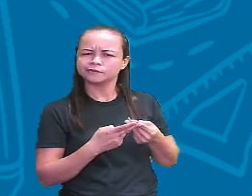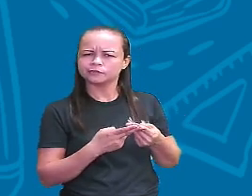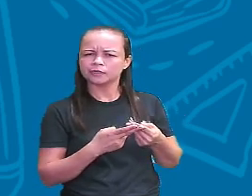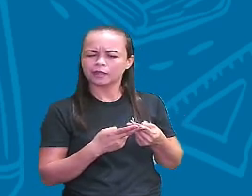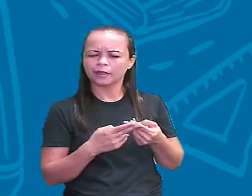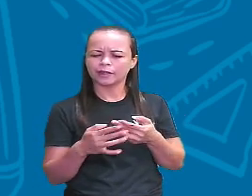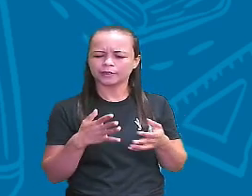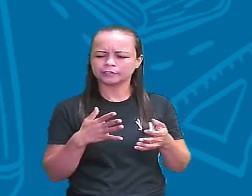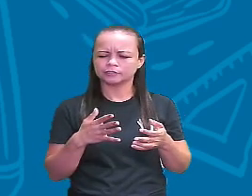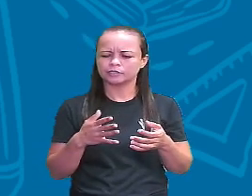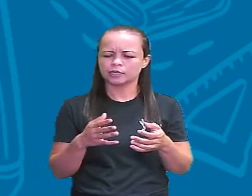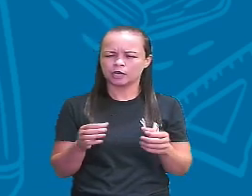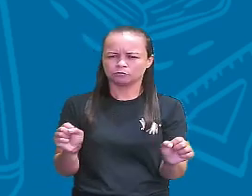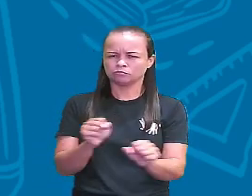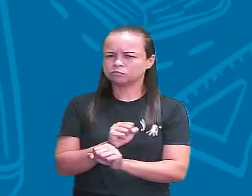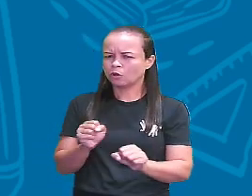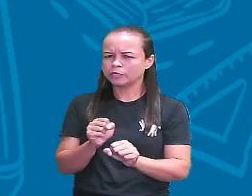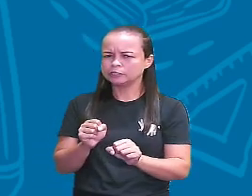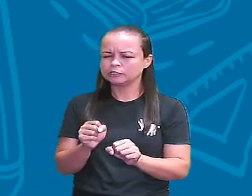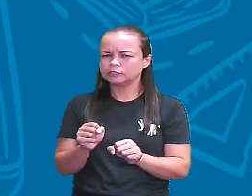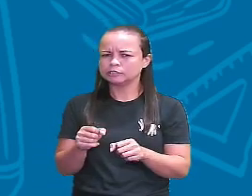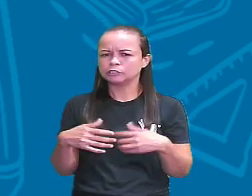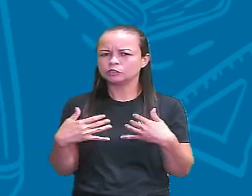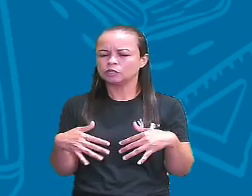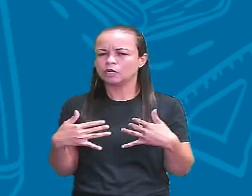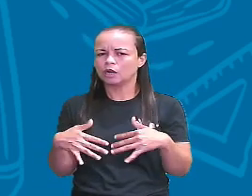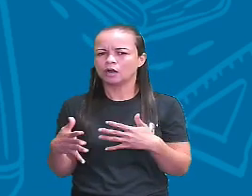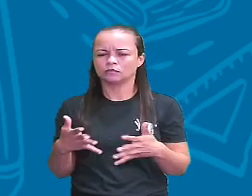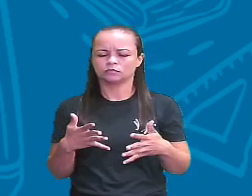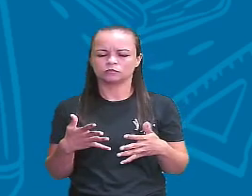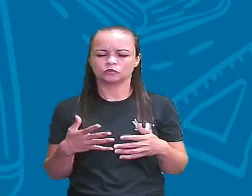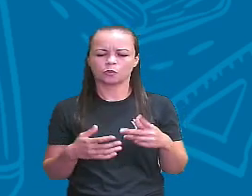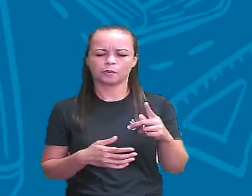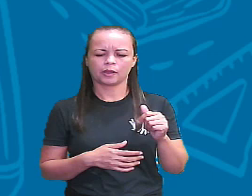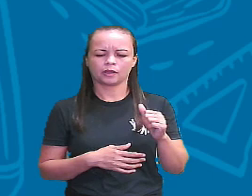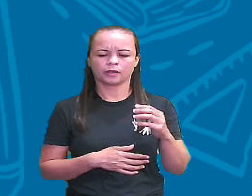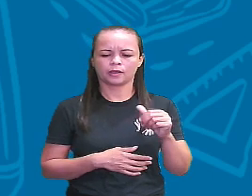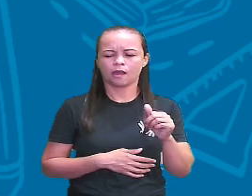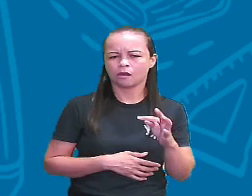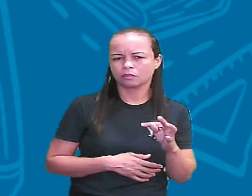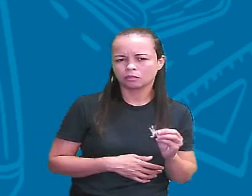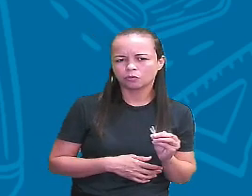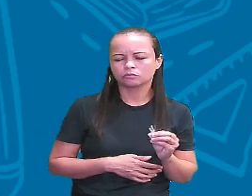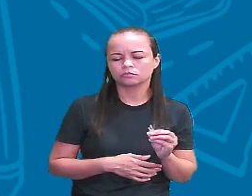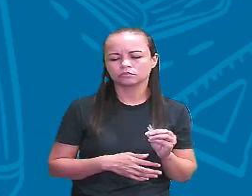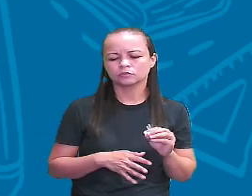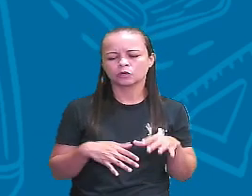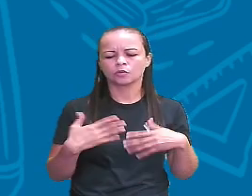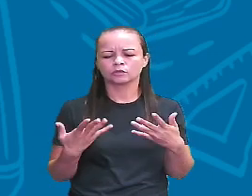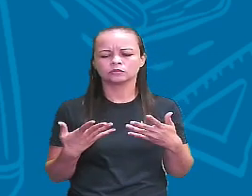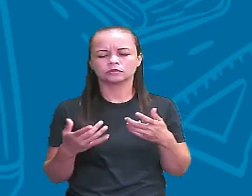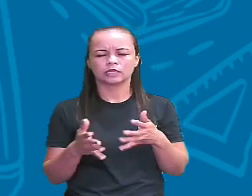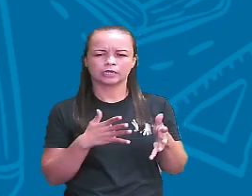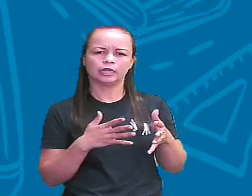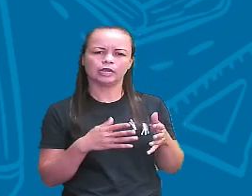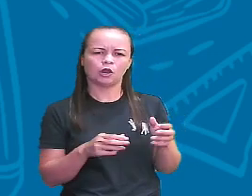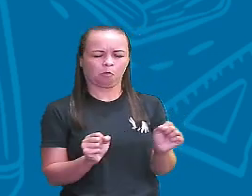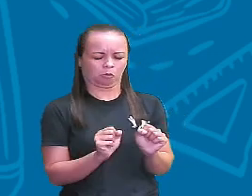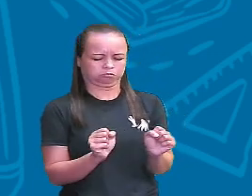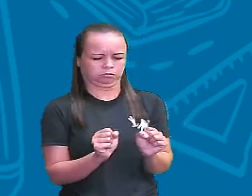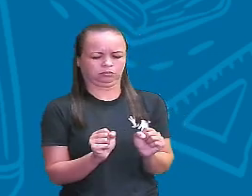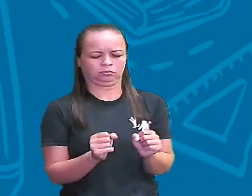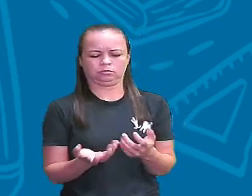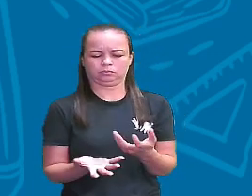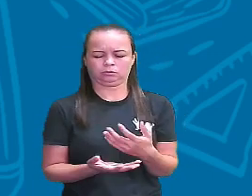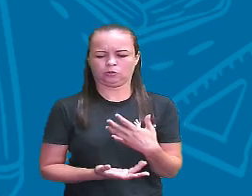aflito, aborrecido ou pacato? Pelo jeitinho dele, a gente já vê que ele é um pouco aborrecido, não